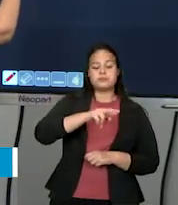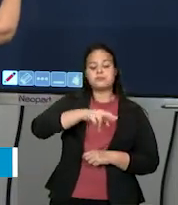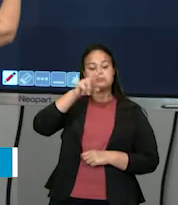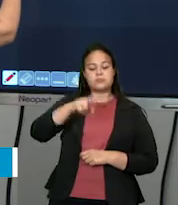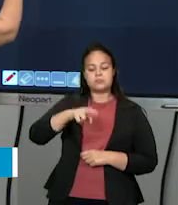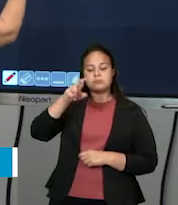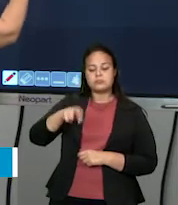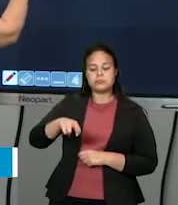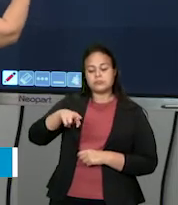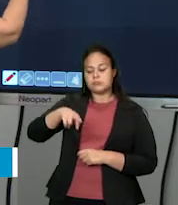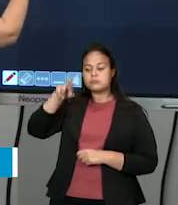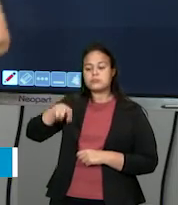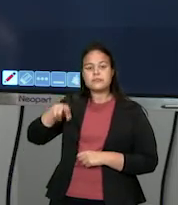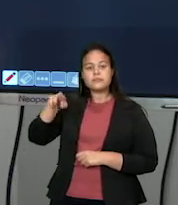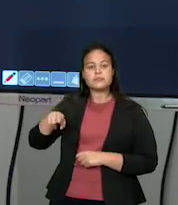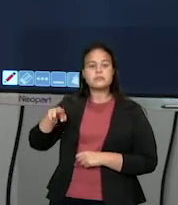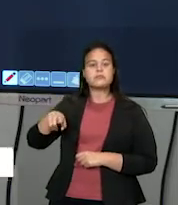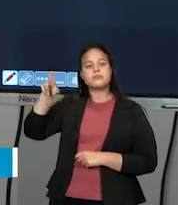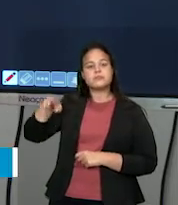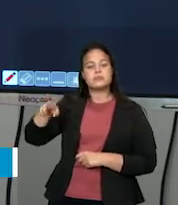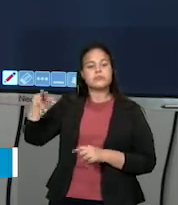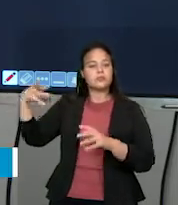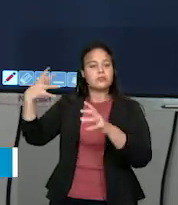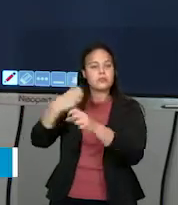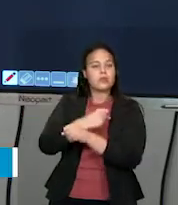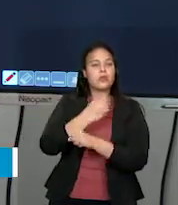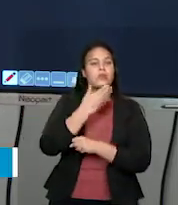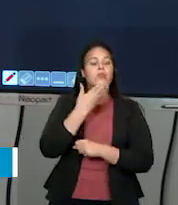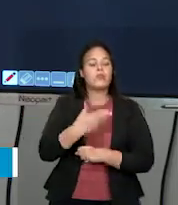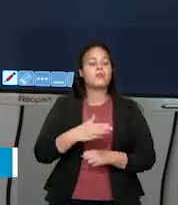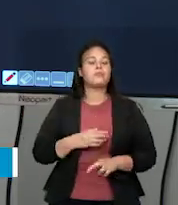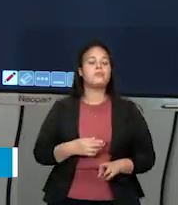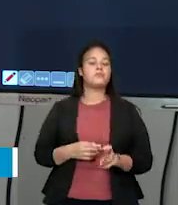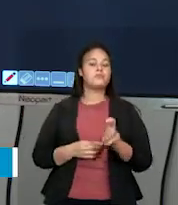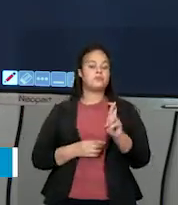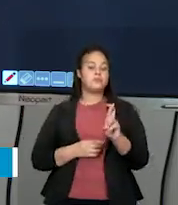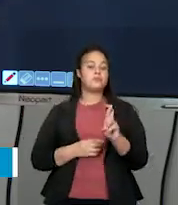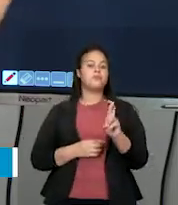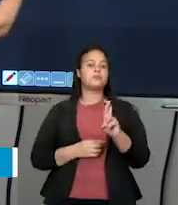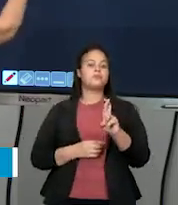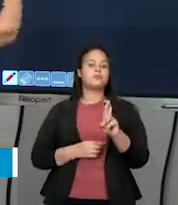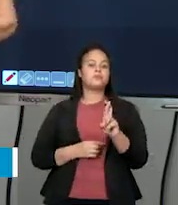total vai ser a soma